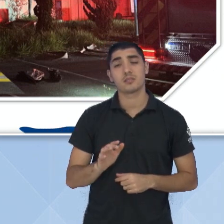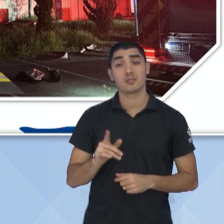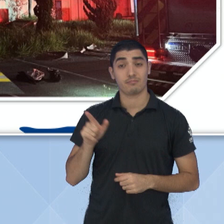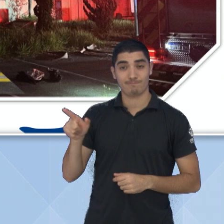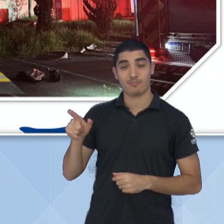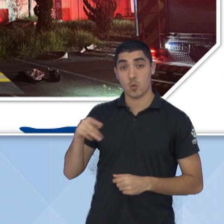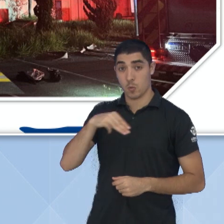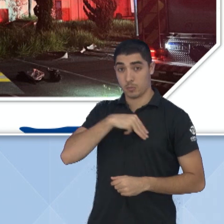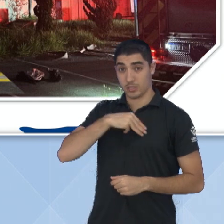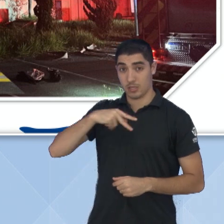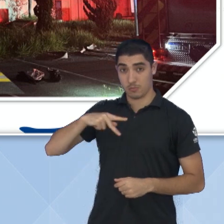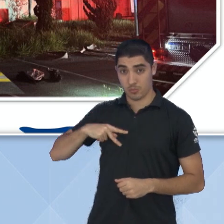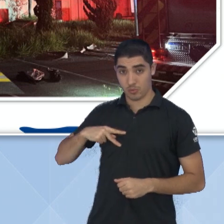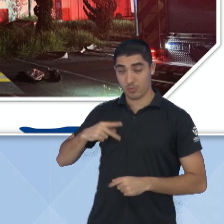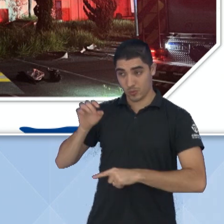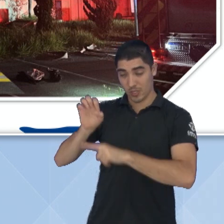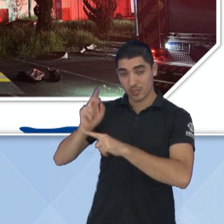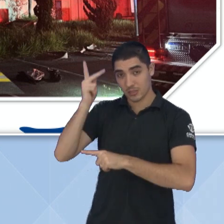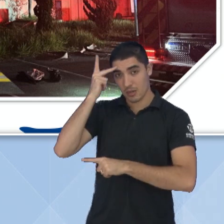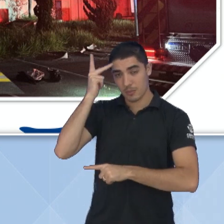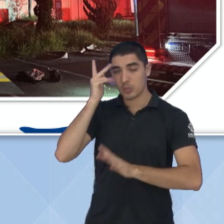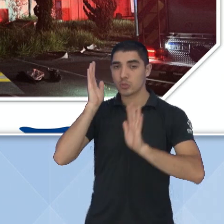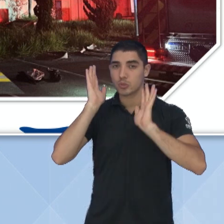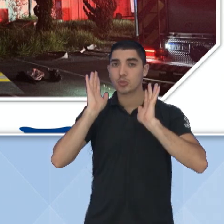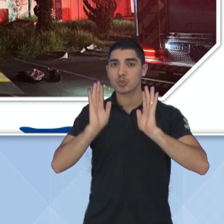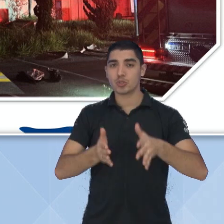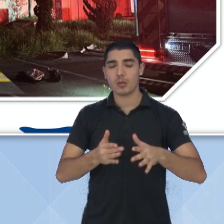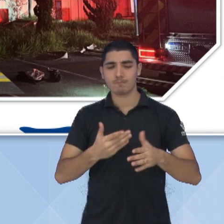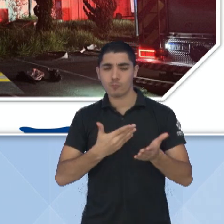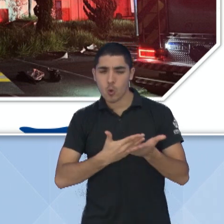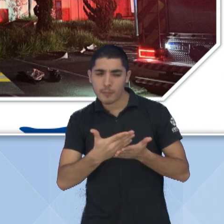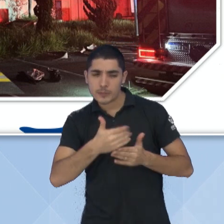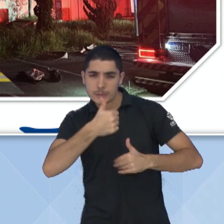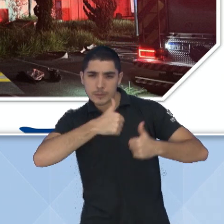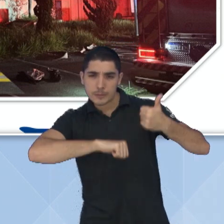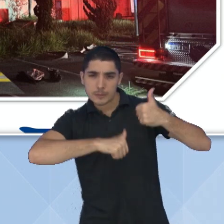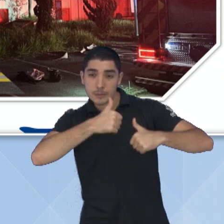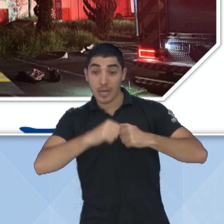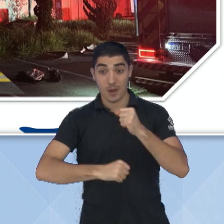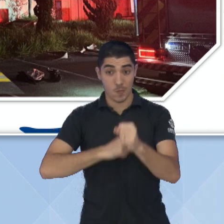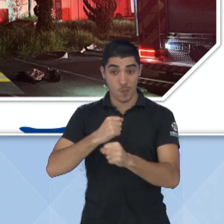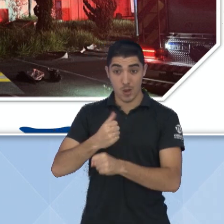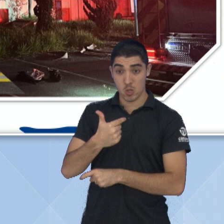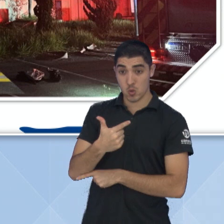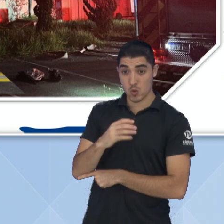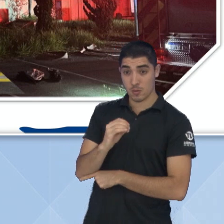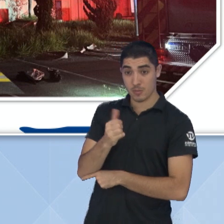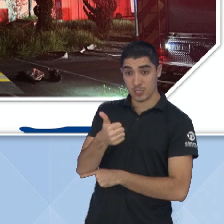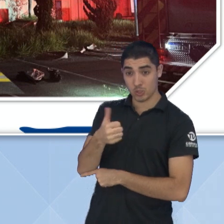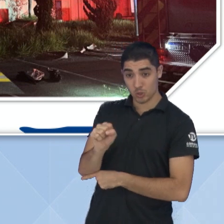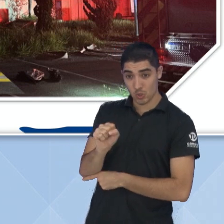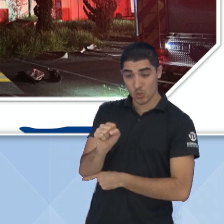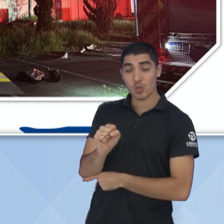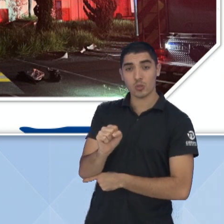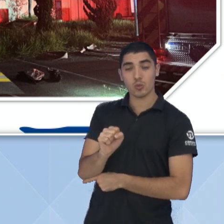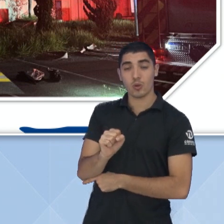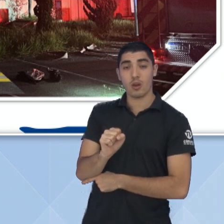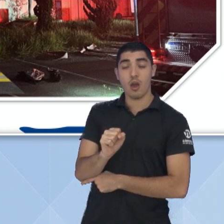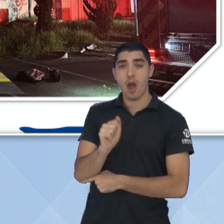Ministério Público Estadual? Quem assumiu após 2018 deve responder por tudo o que está